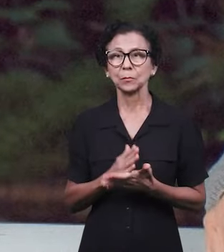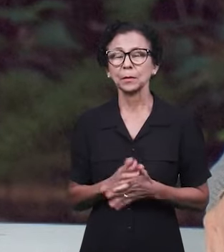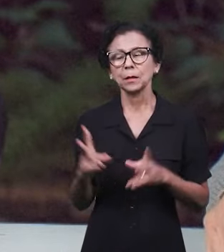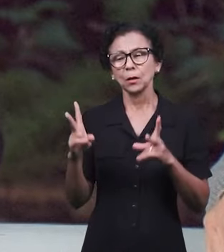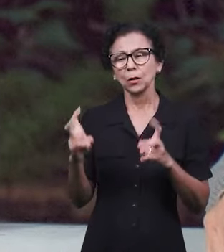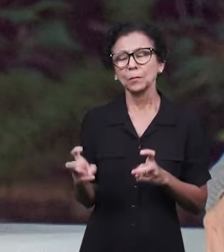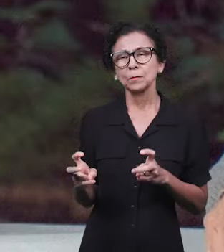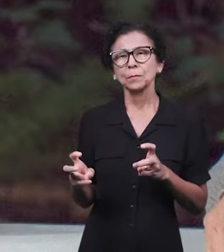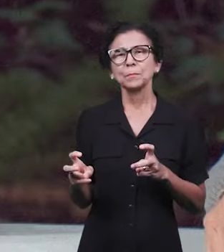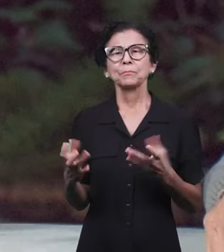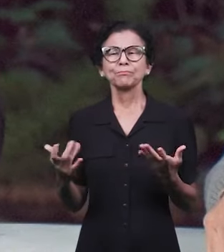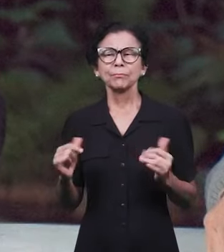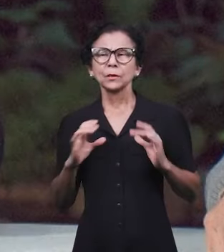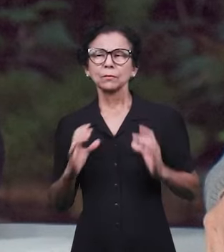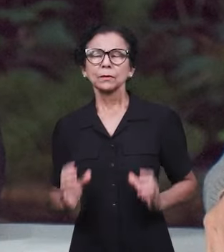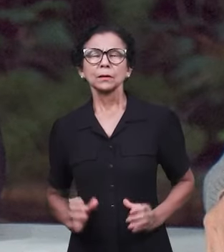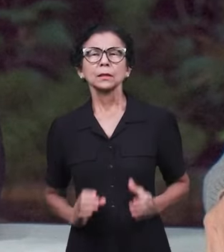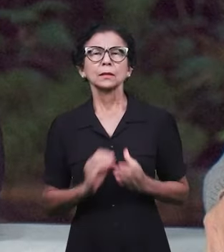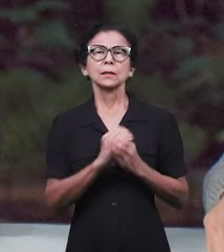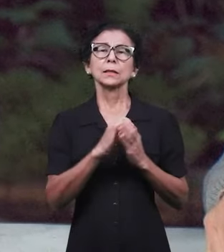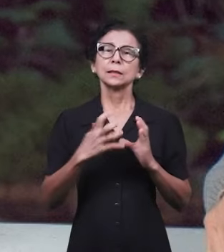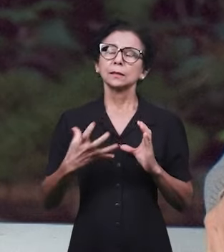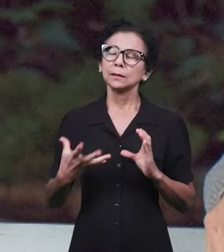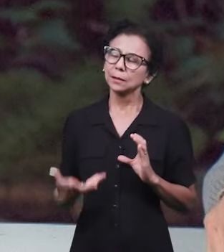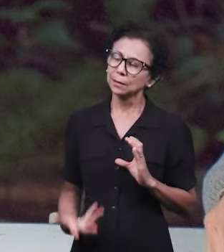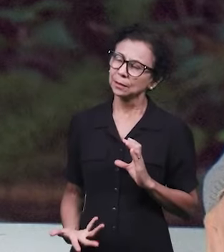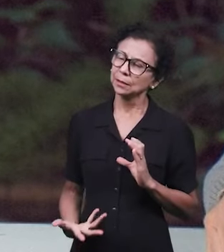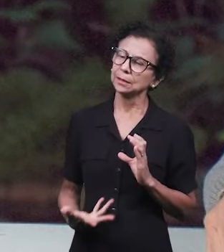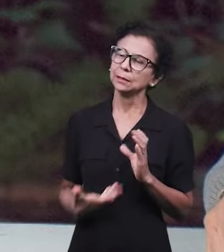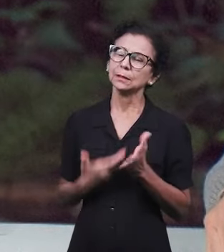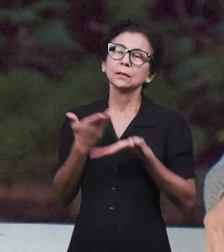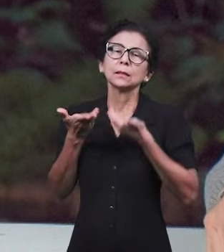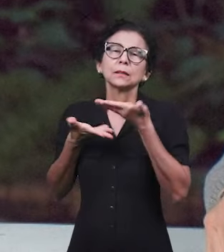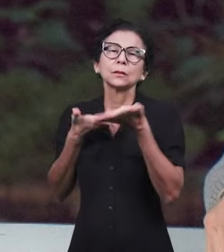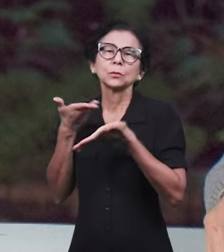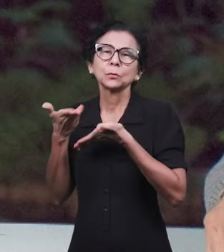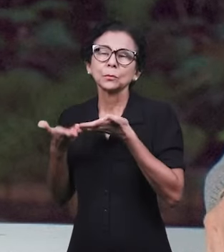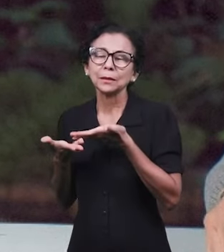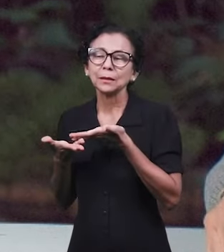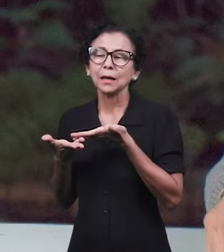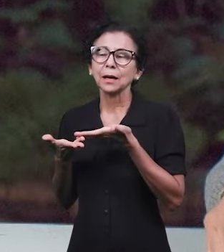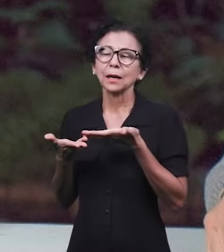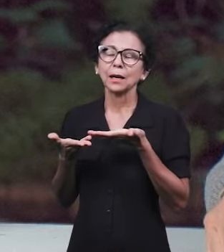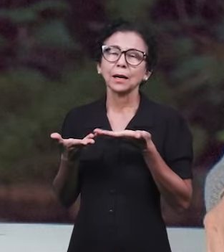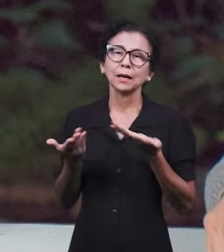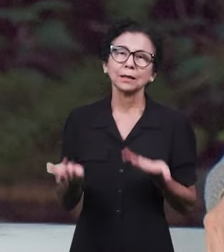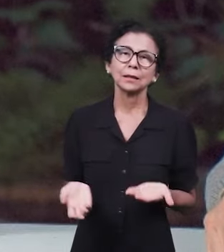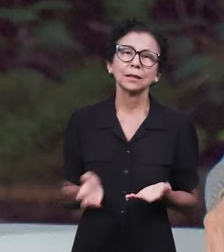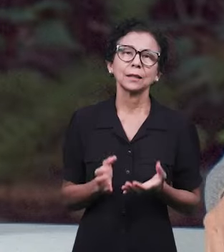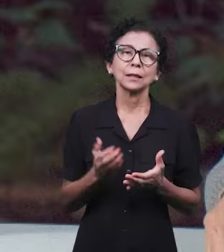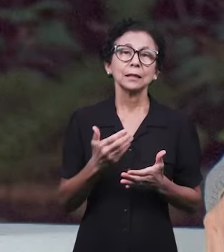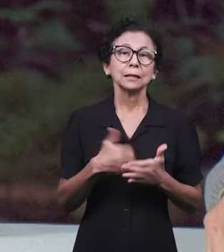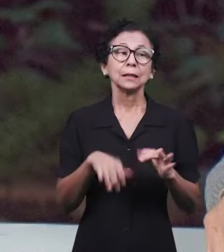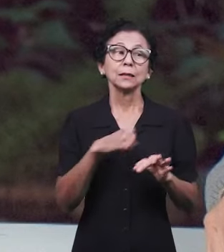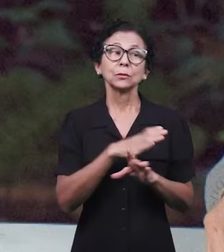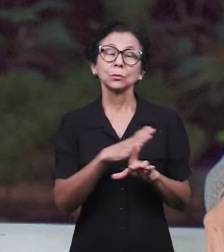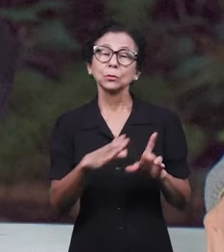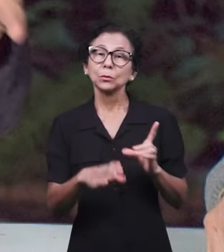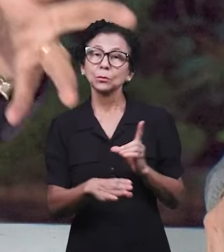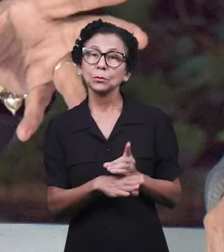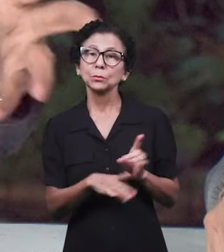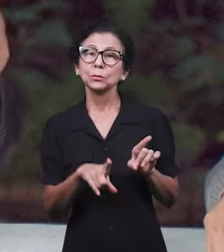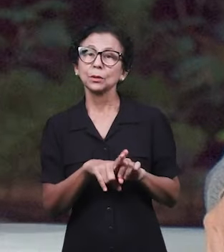de várias formas esta criança. Uma vez que ela não está escalada para estar sentada junto com as classes, ela